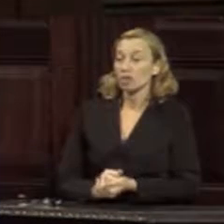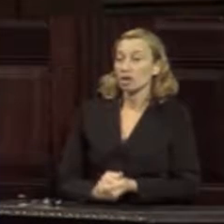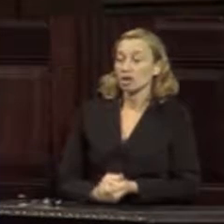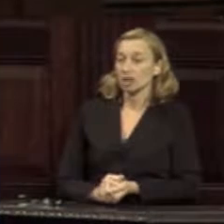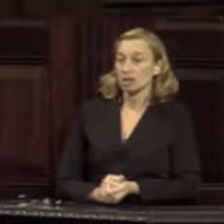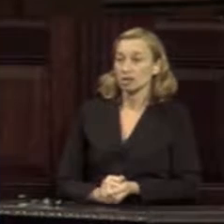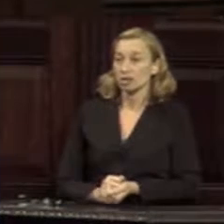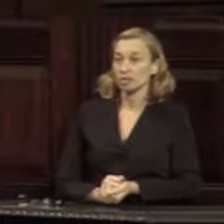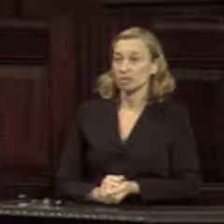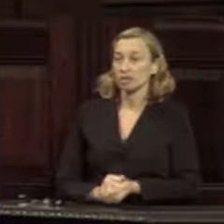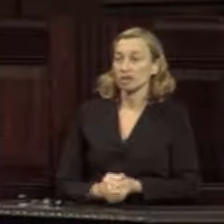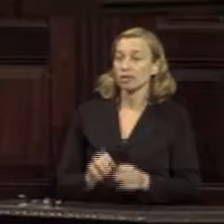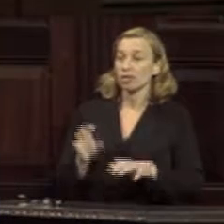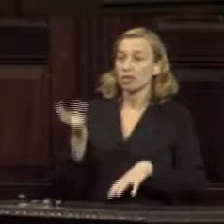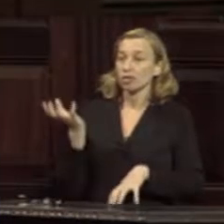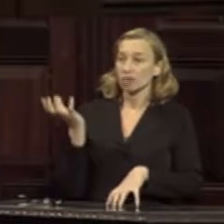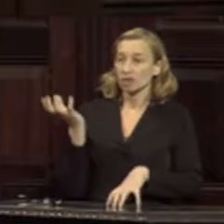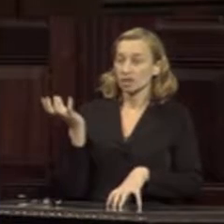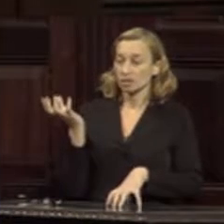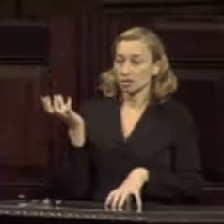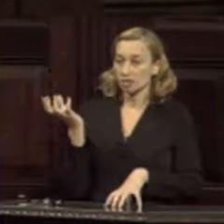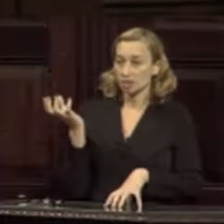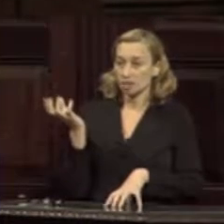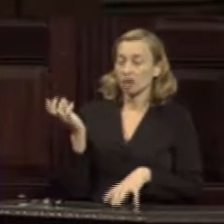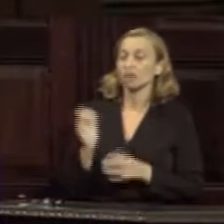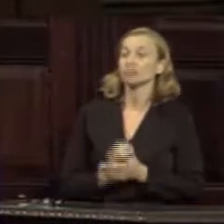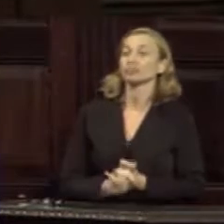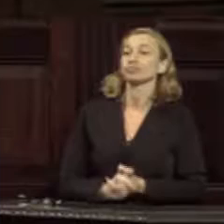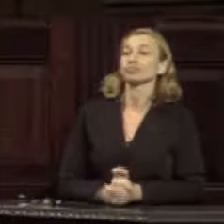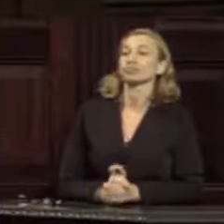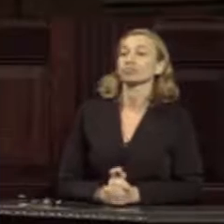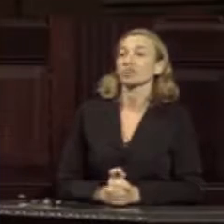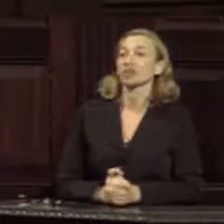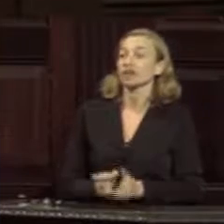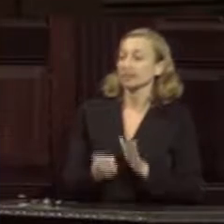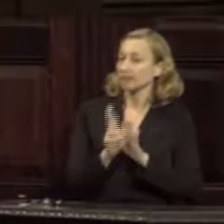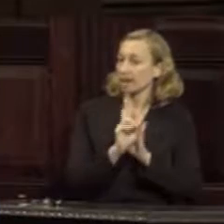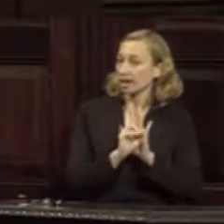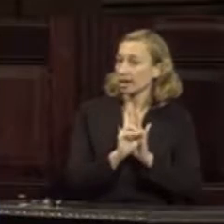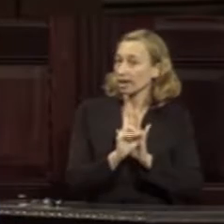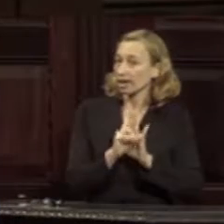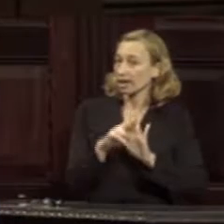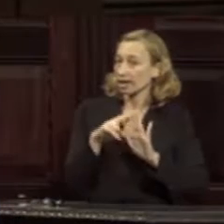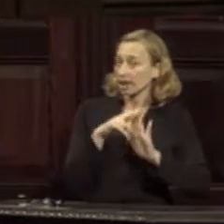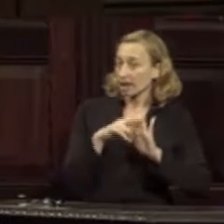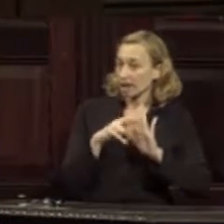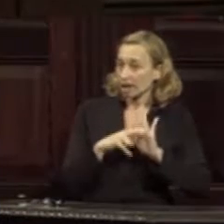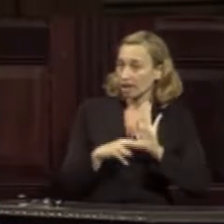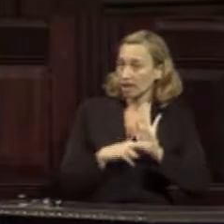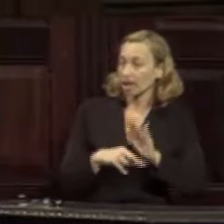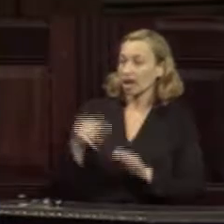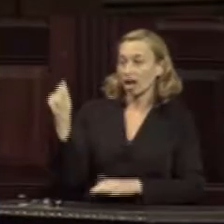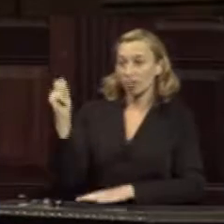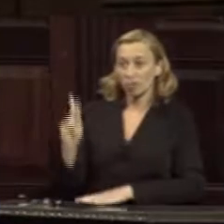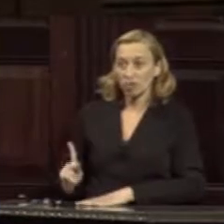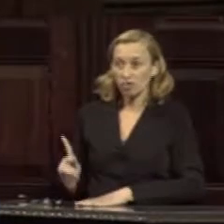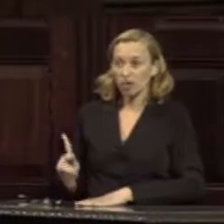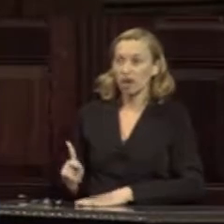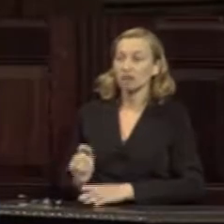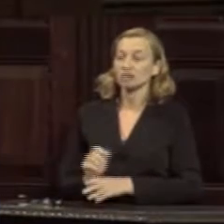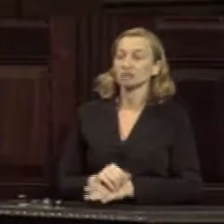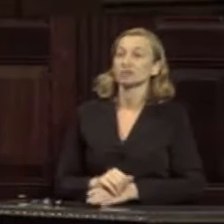Congresso Nacional desta regra aprovada no Conselho Nacional